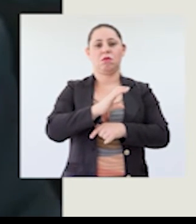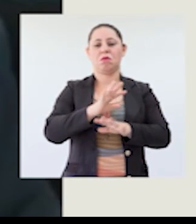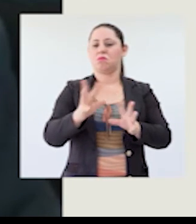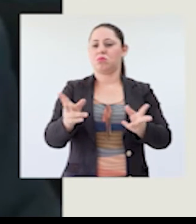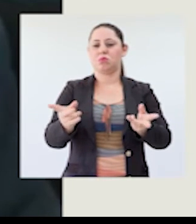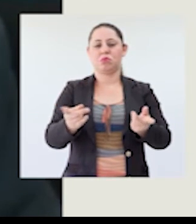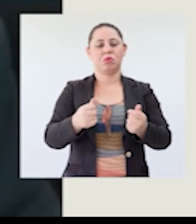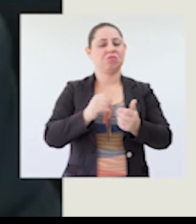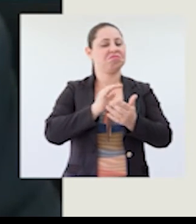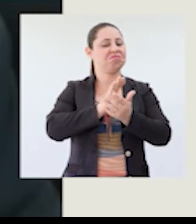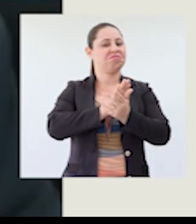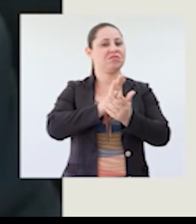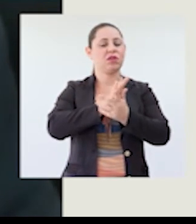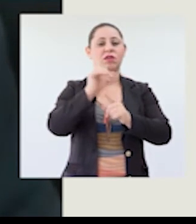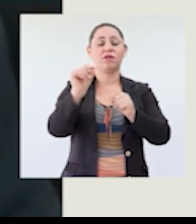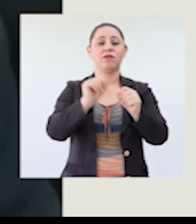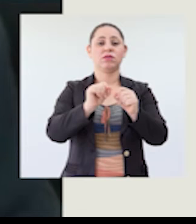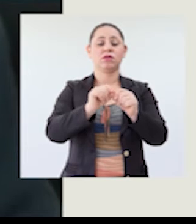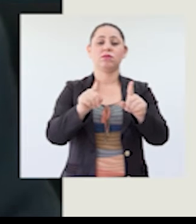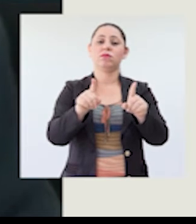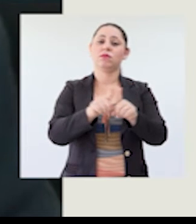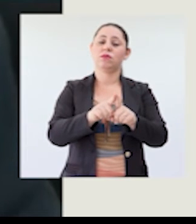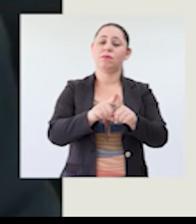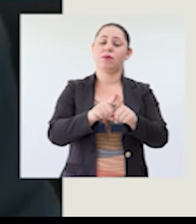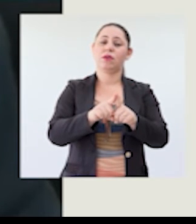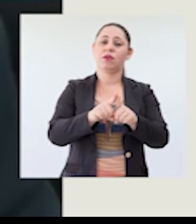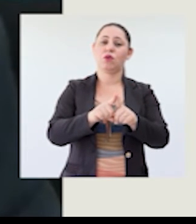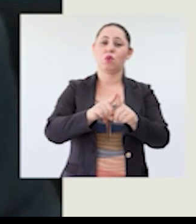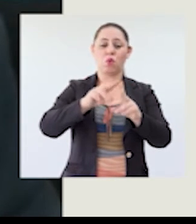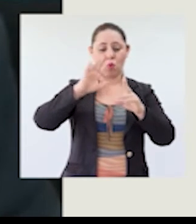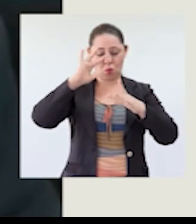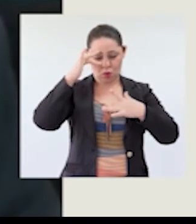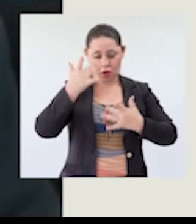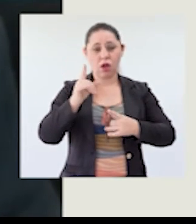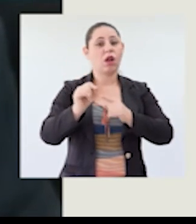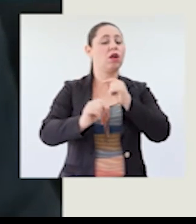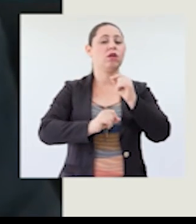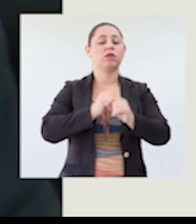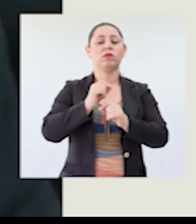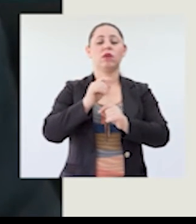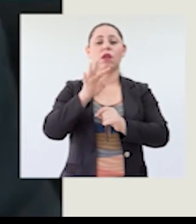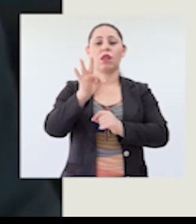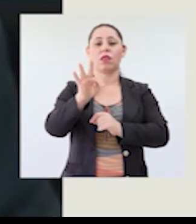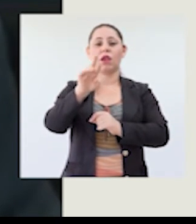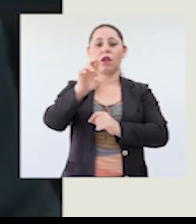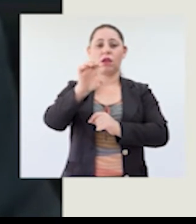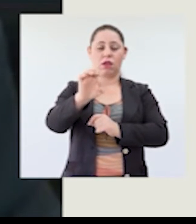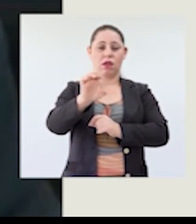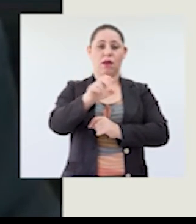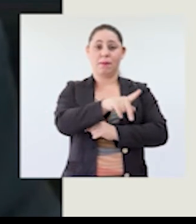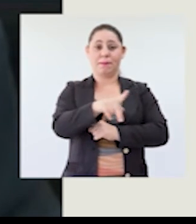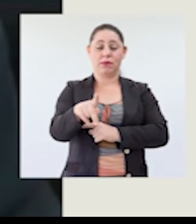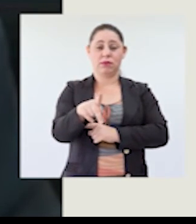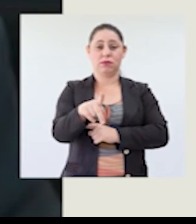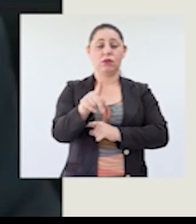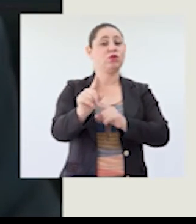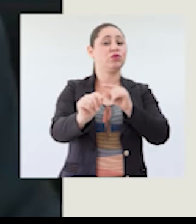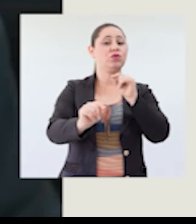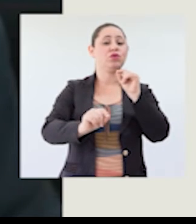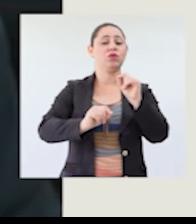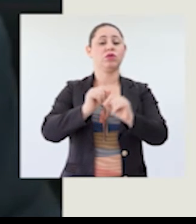louvável e oportuno que façamos também um elogio ao Tribunal Regional Eleitoral, na pessoa de seu